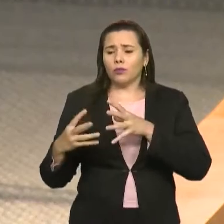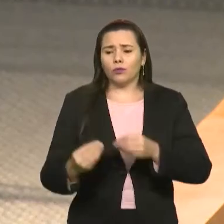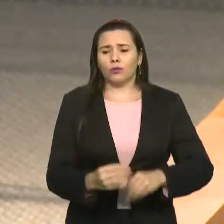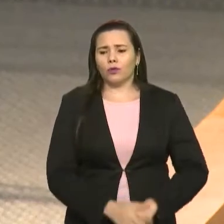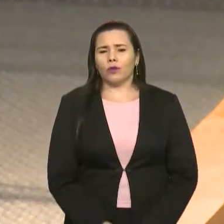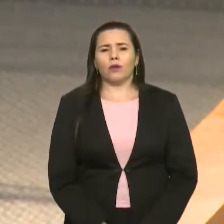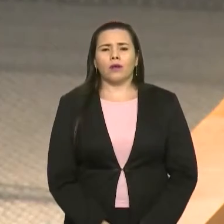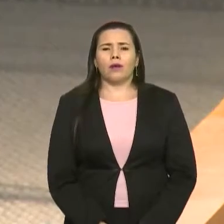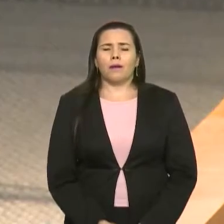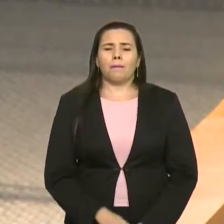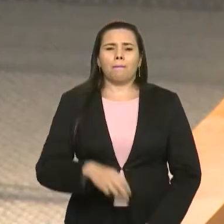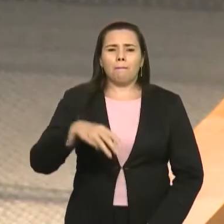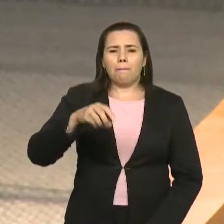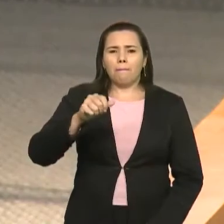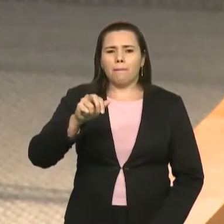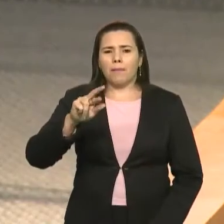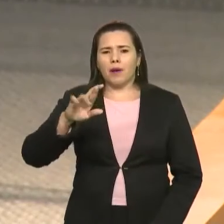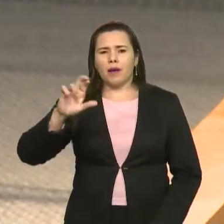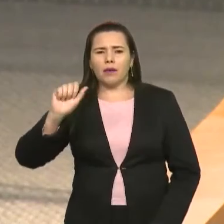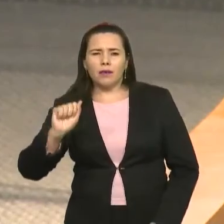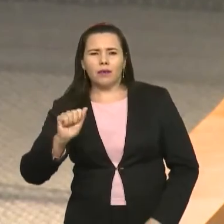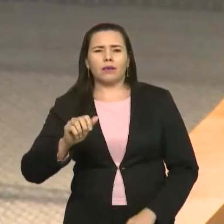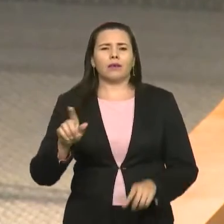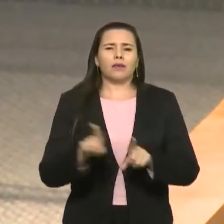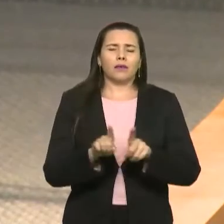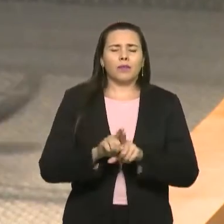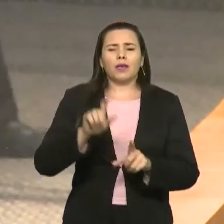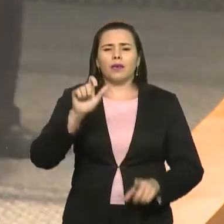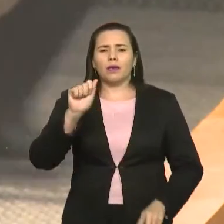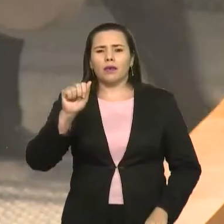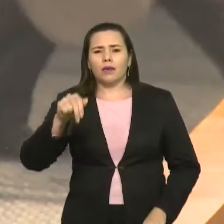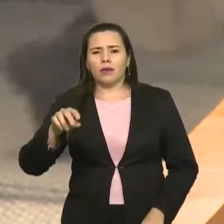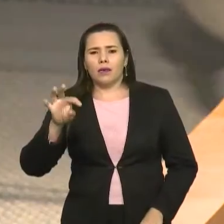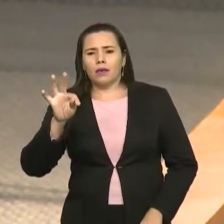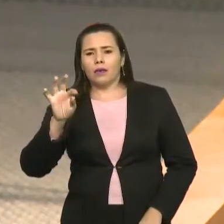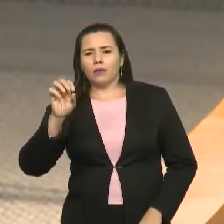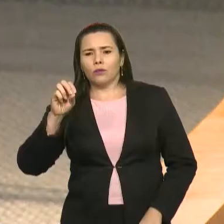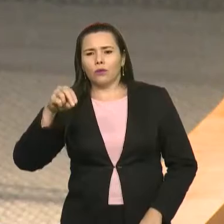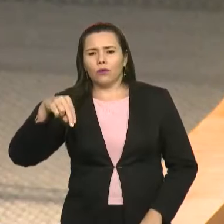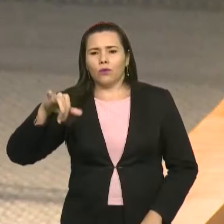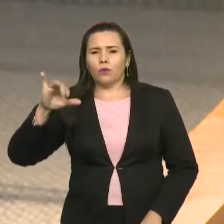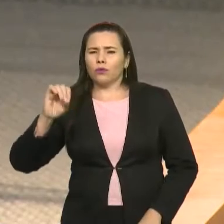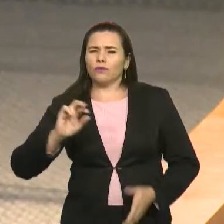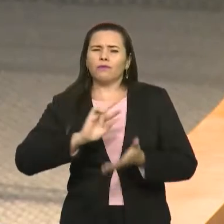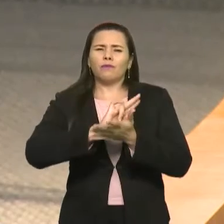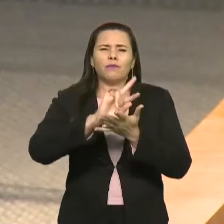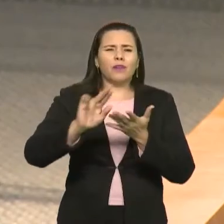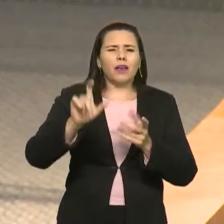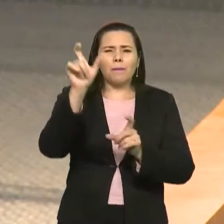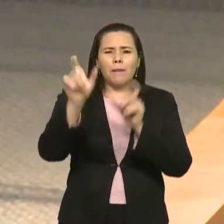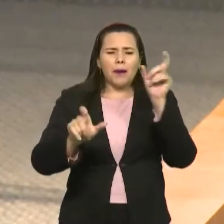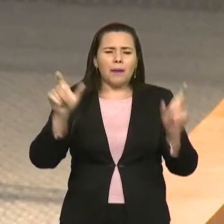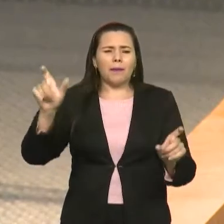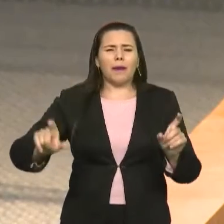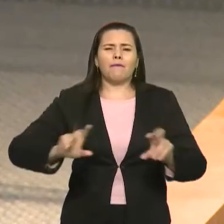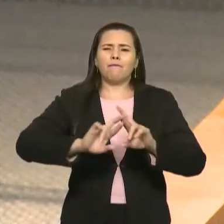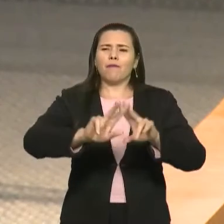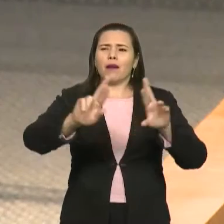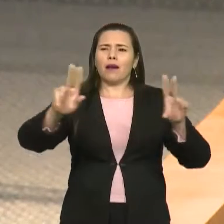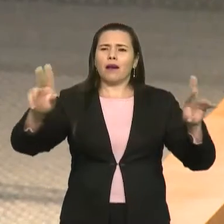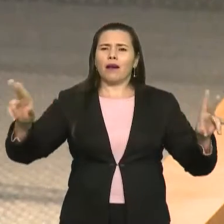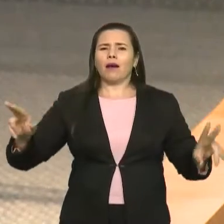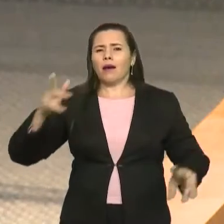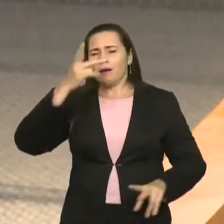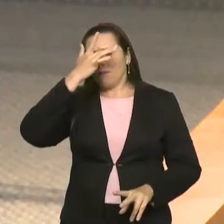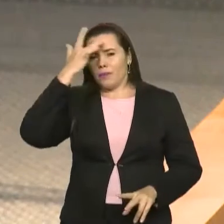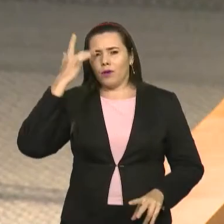Antônios, inúmeras pessoas que também, assim como eu, tiveram a oportunidade um dia de veicular suas ideias